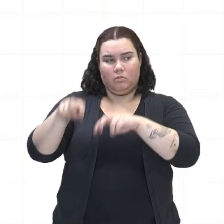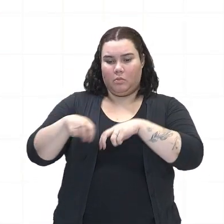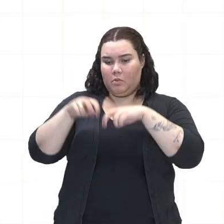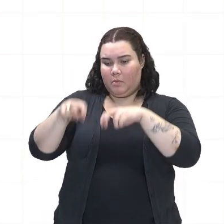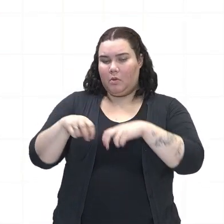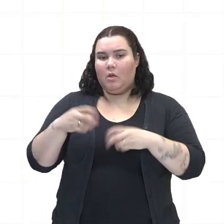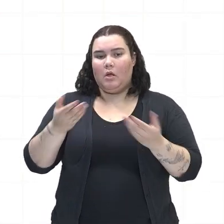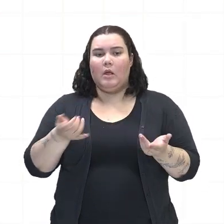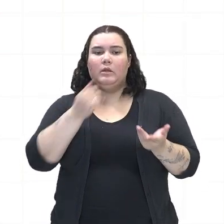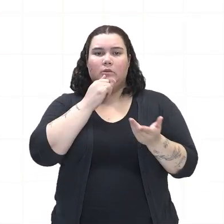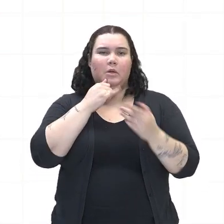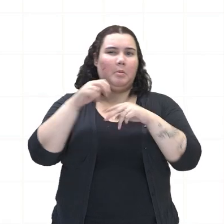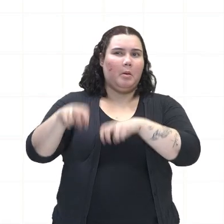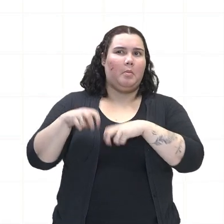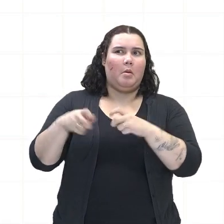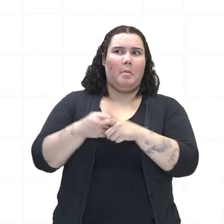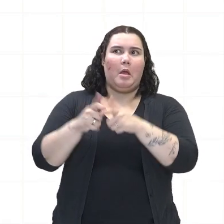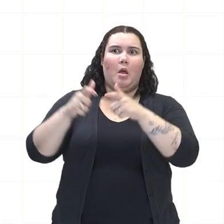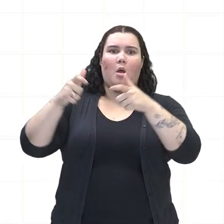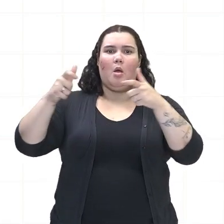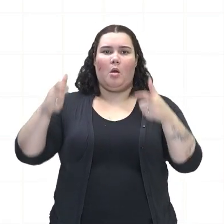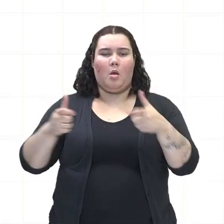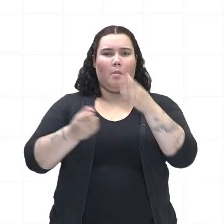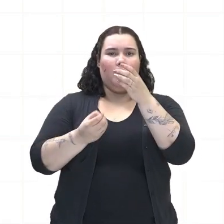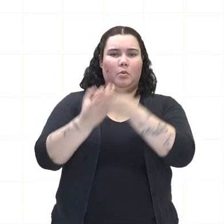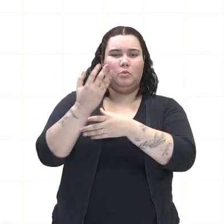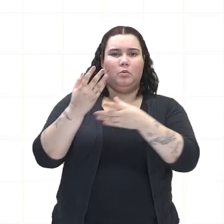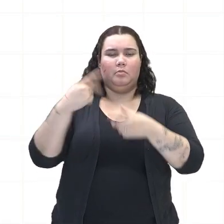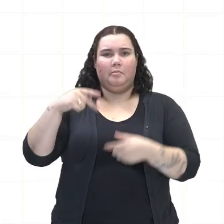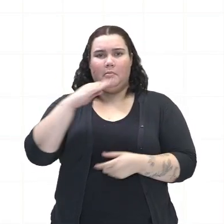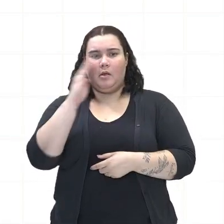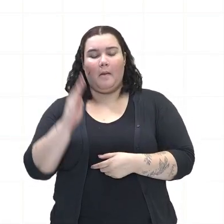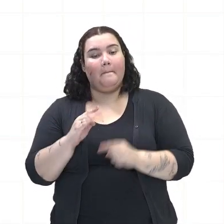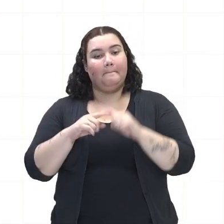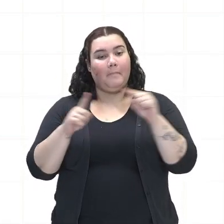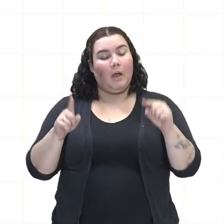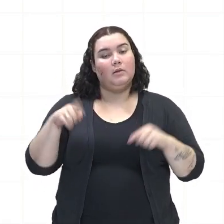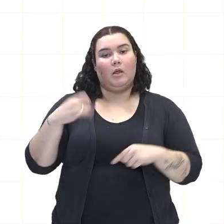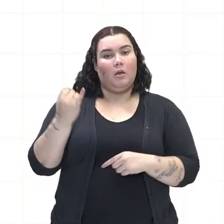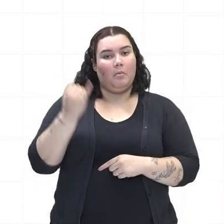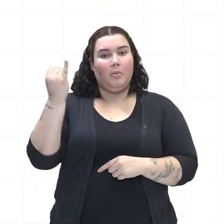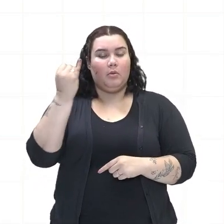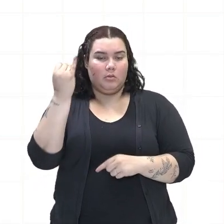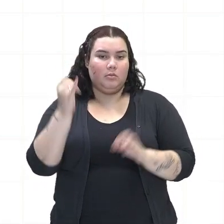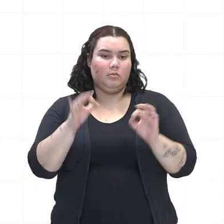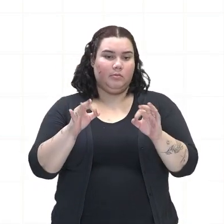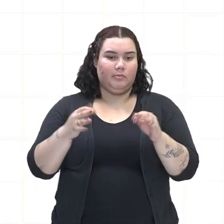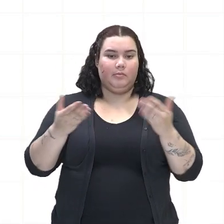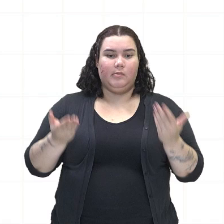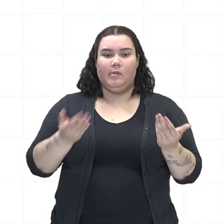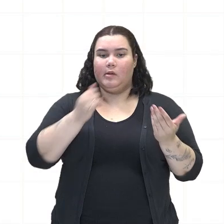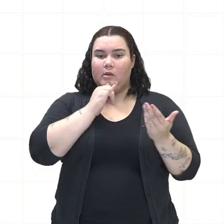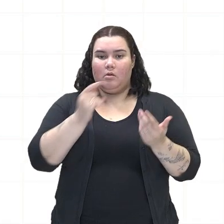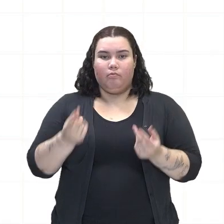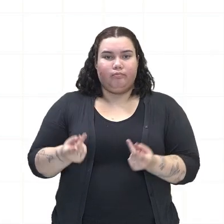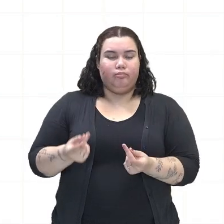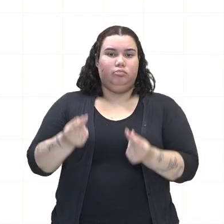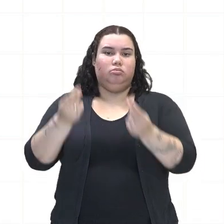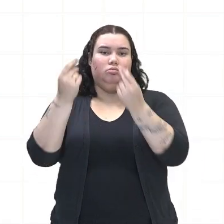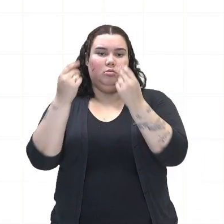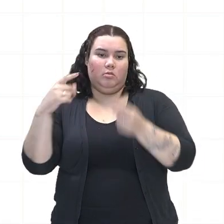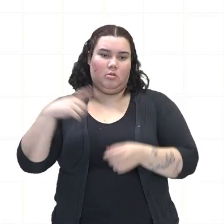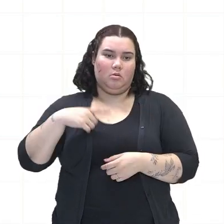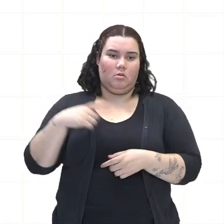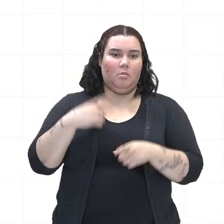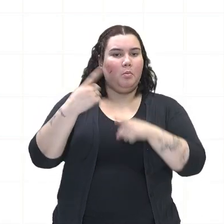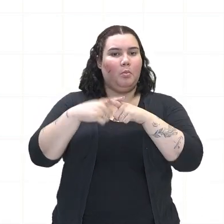a maior produção de riqueza do Brasil, mas ela é muito importante, por exemplo. É muito dinheiro que circula,